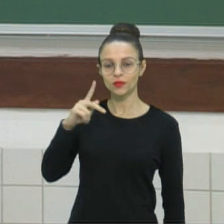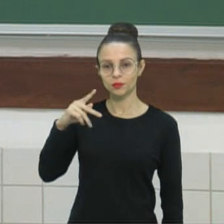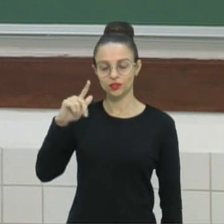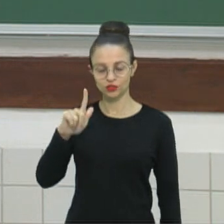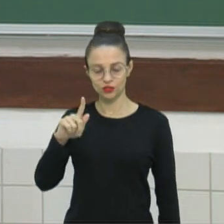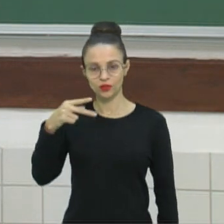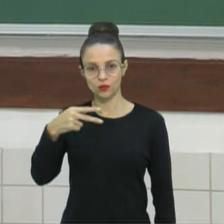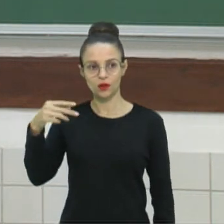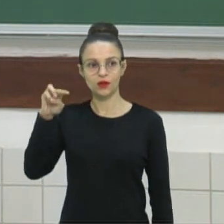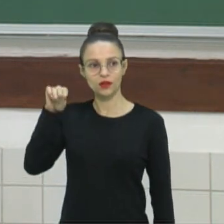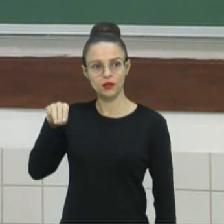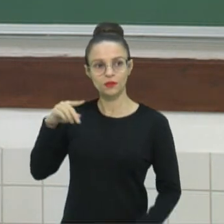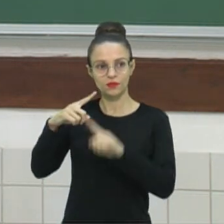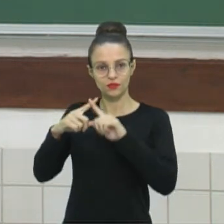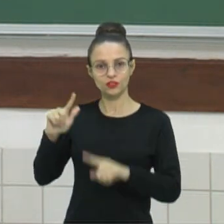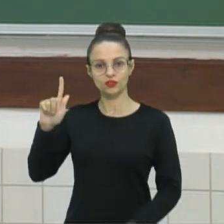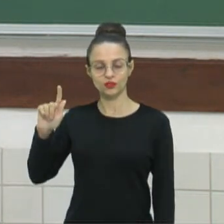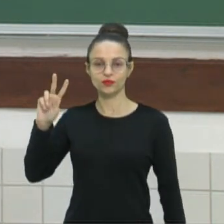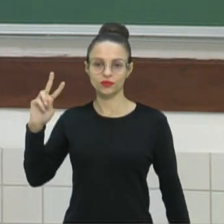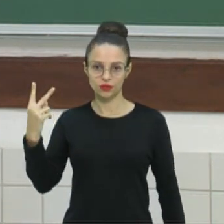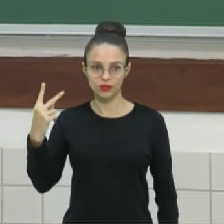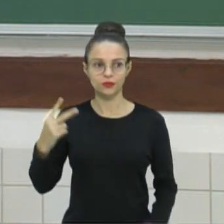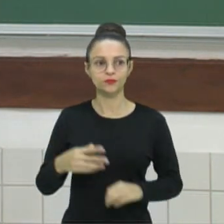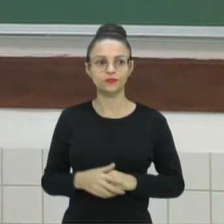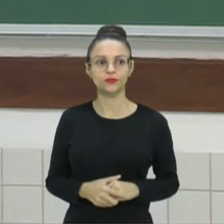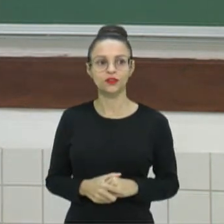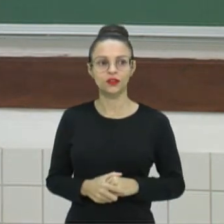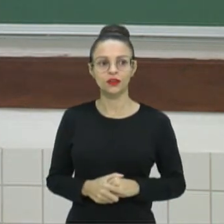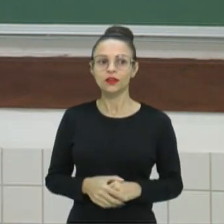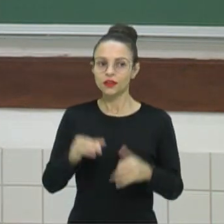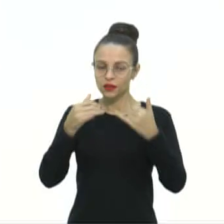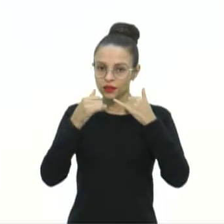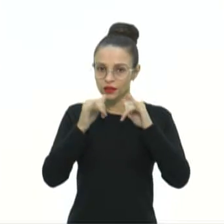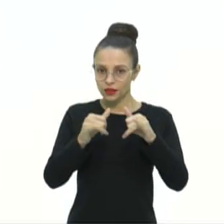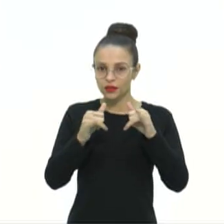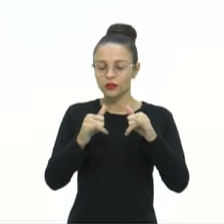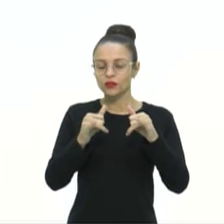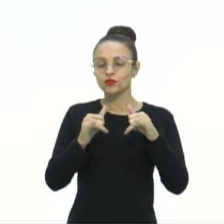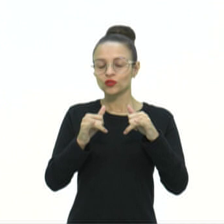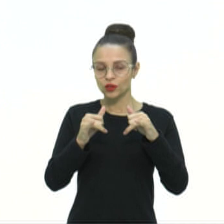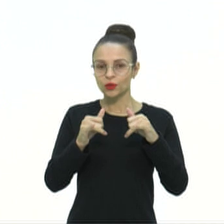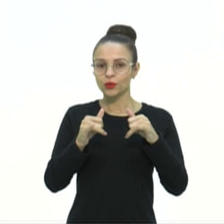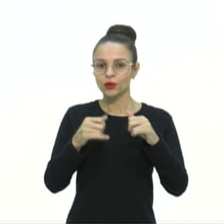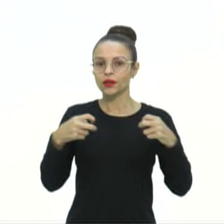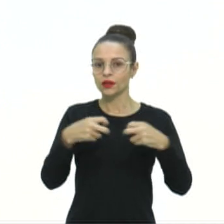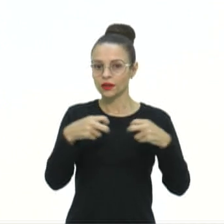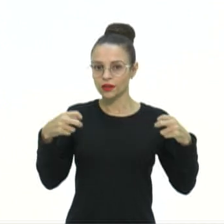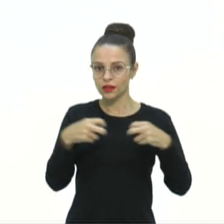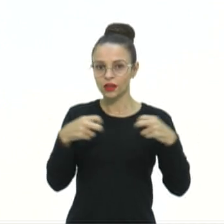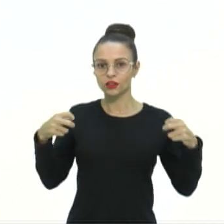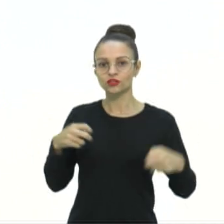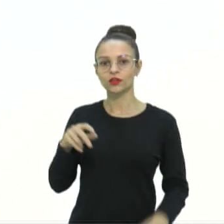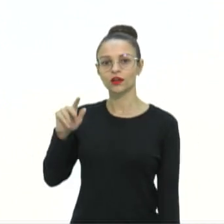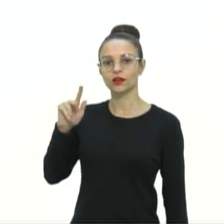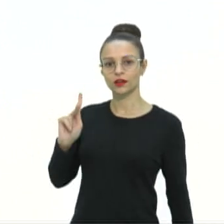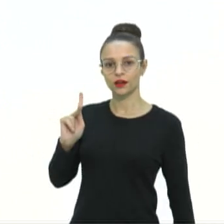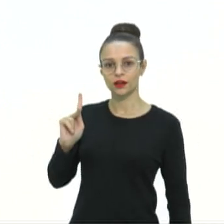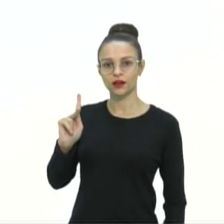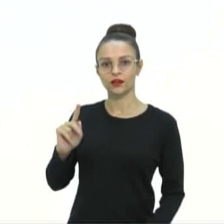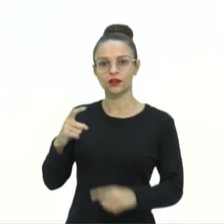a M vezes G vezes H. E nós temos a famosa energia elástica igual a